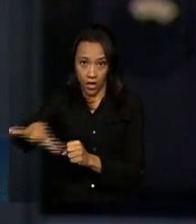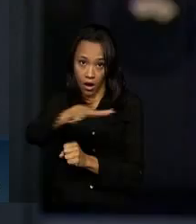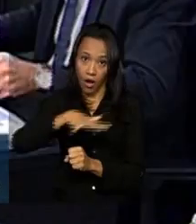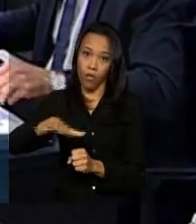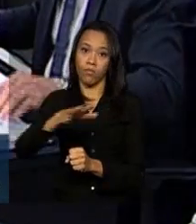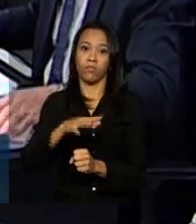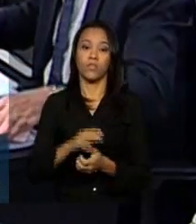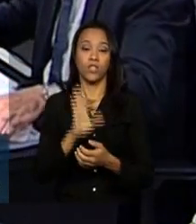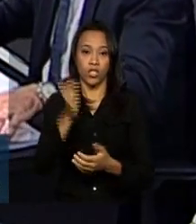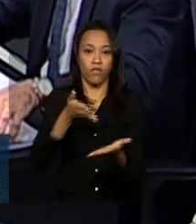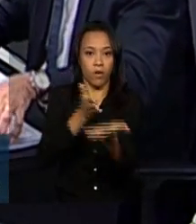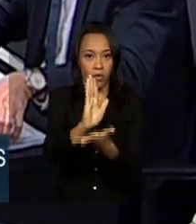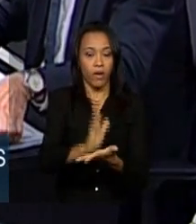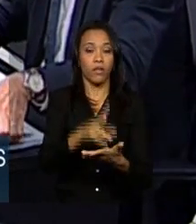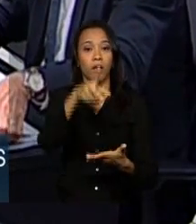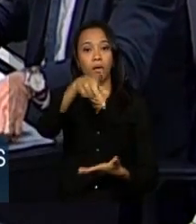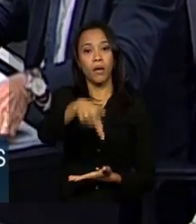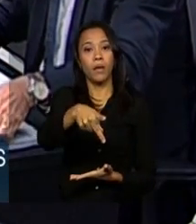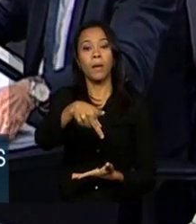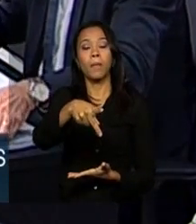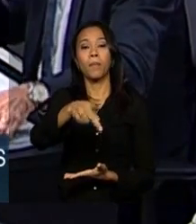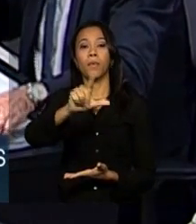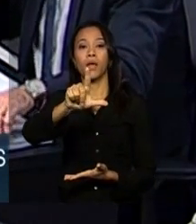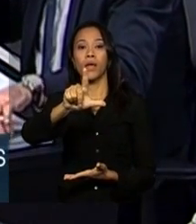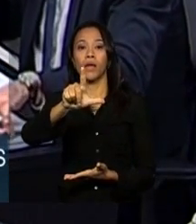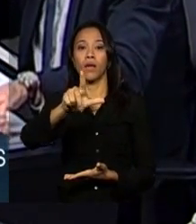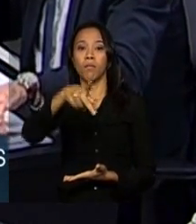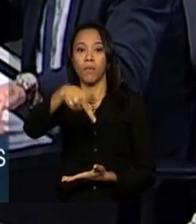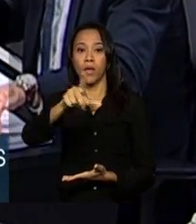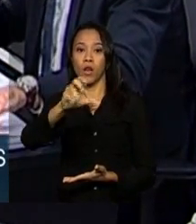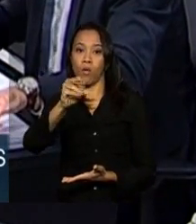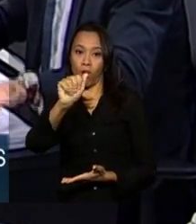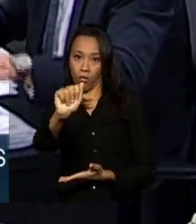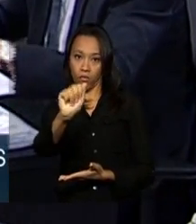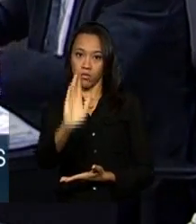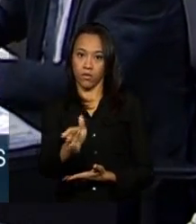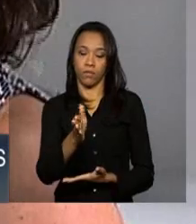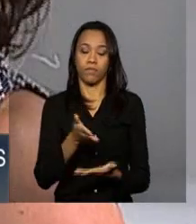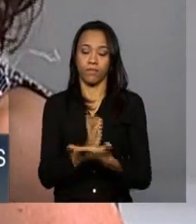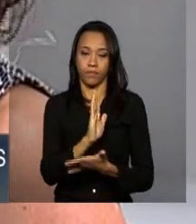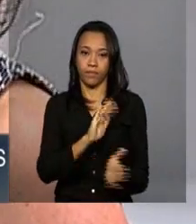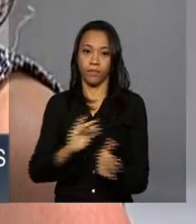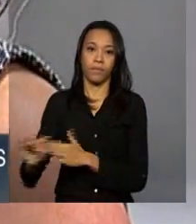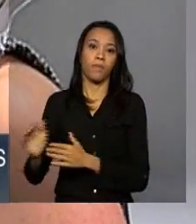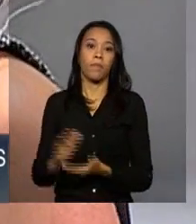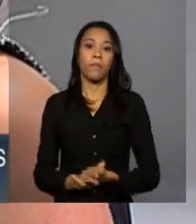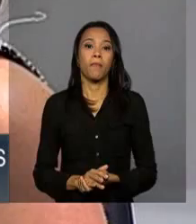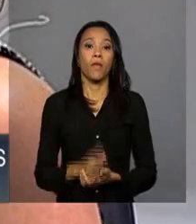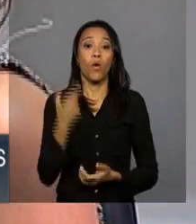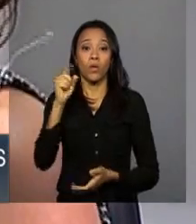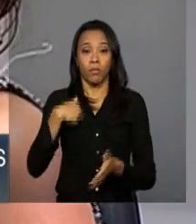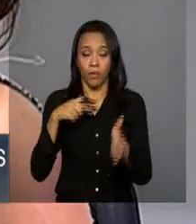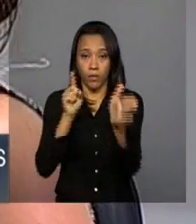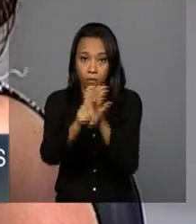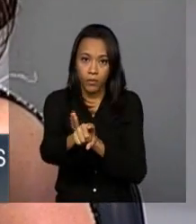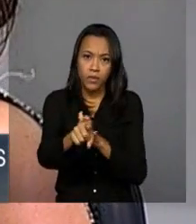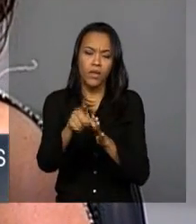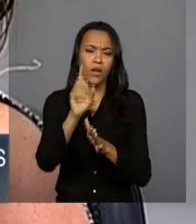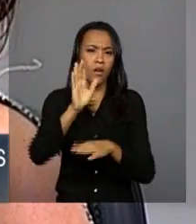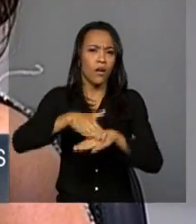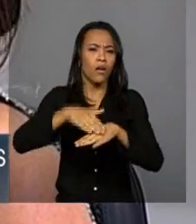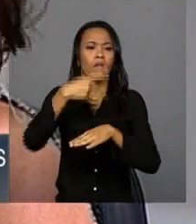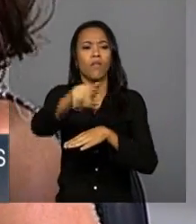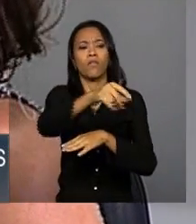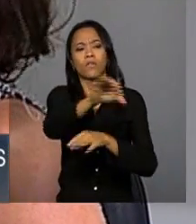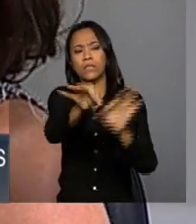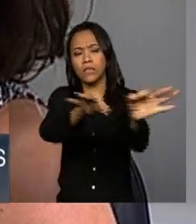aprovado eh Bom dia Ministro Sofia Fernandes da Folha de São Paulo eh vocês estão projetando um aumento de